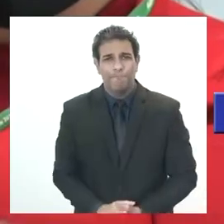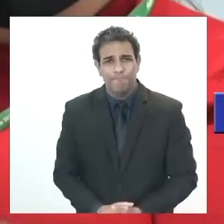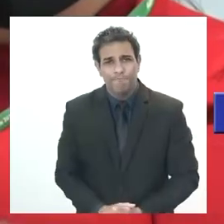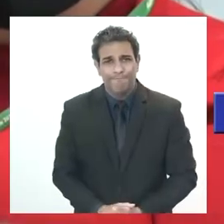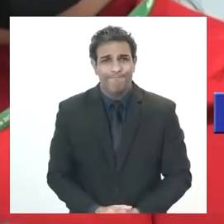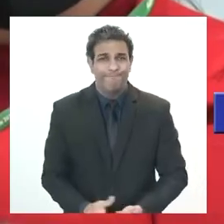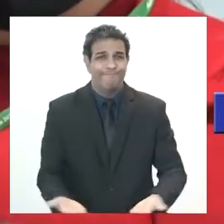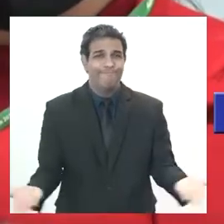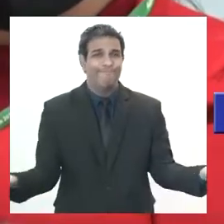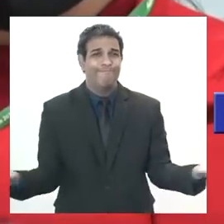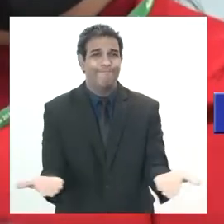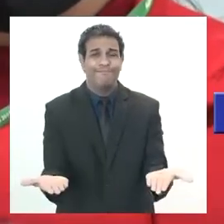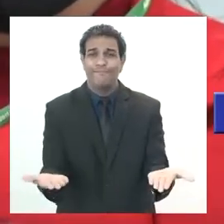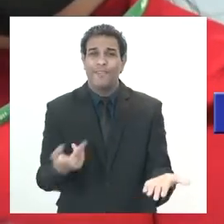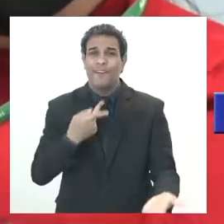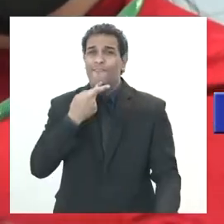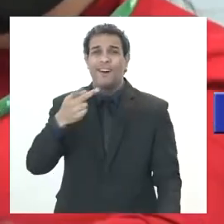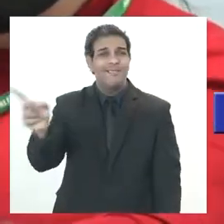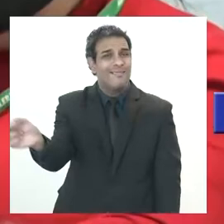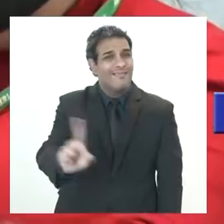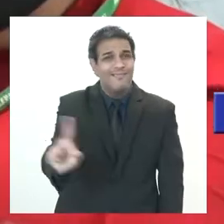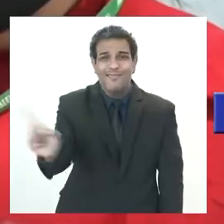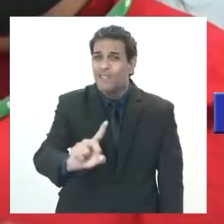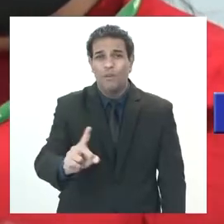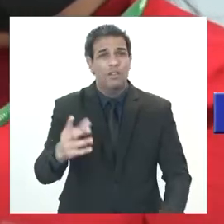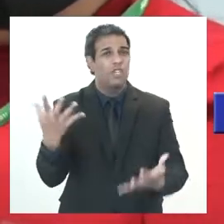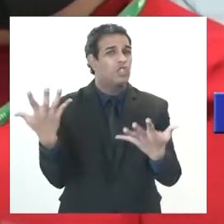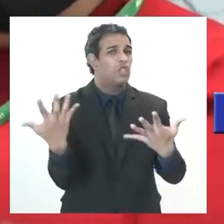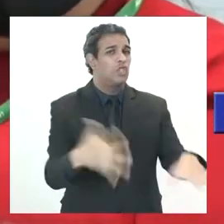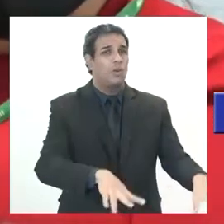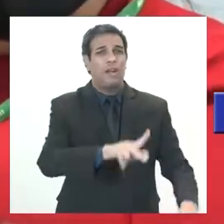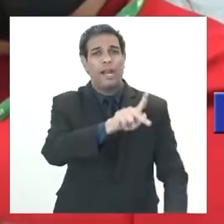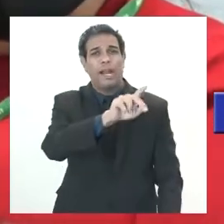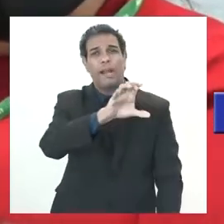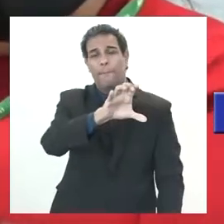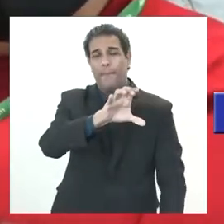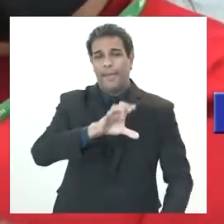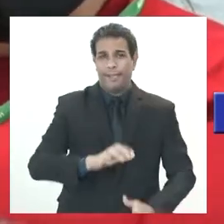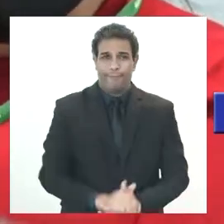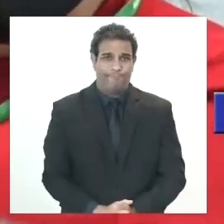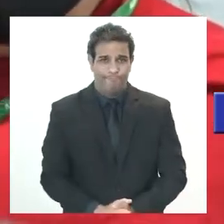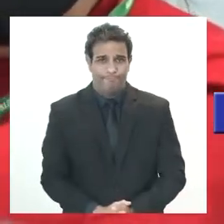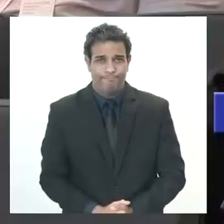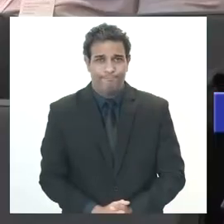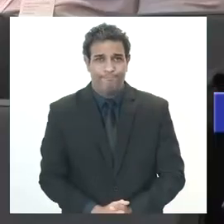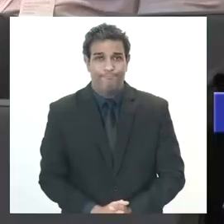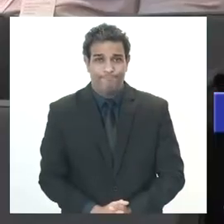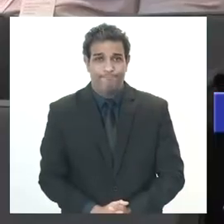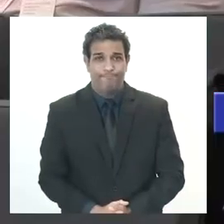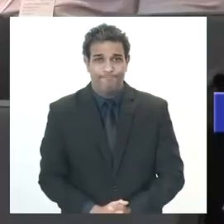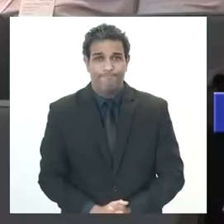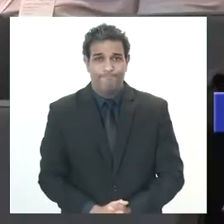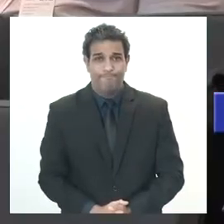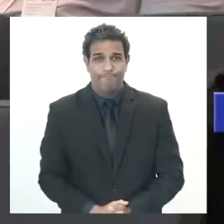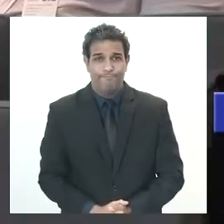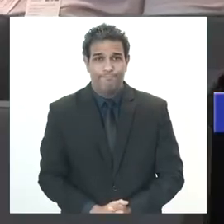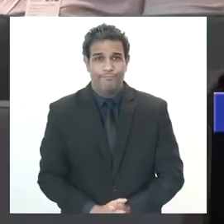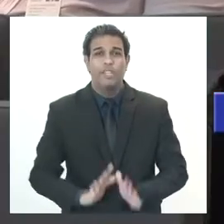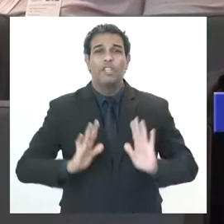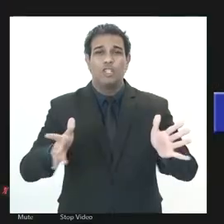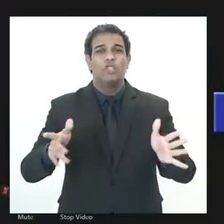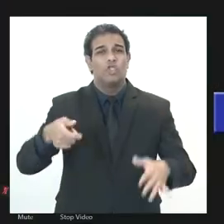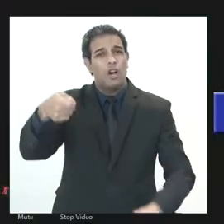estamos aqui para dizer não à reforma da Previdência nós estamos aqui não é